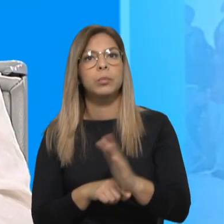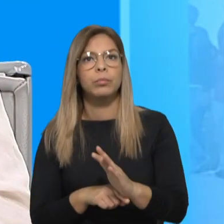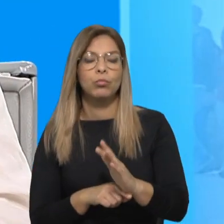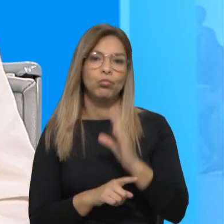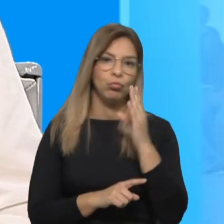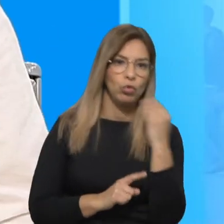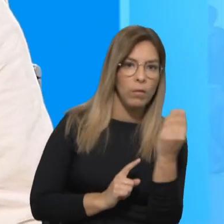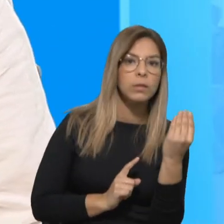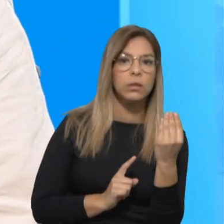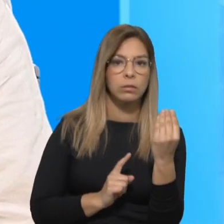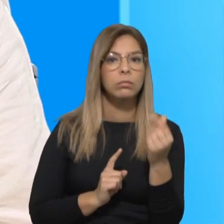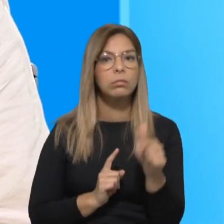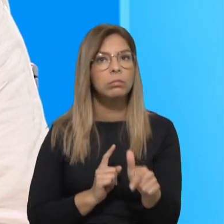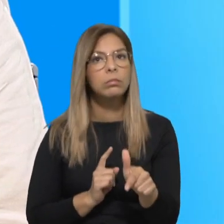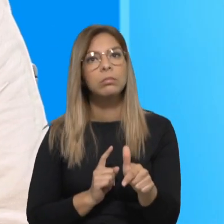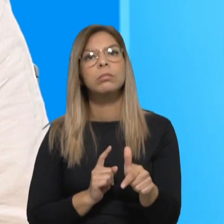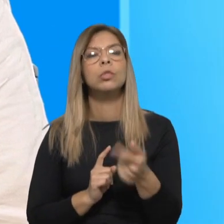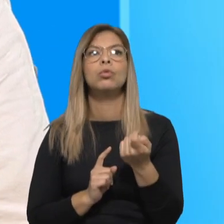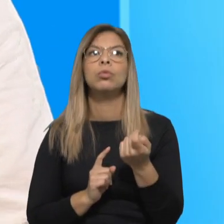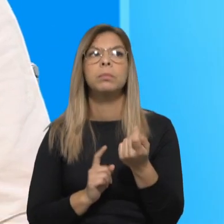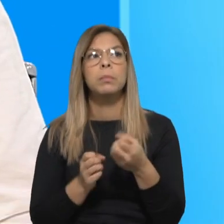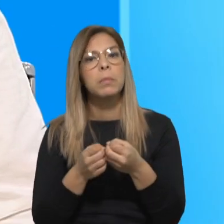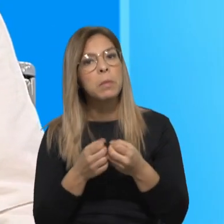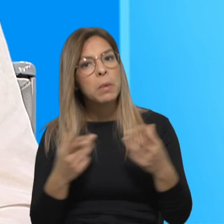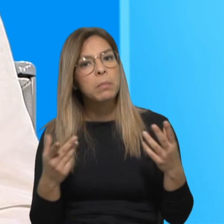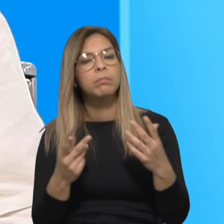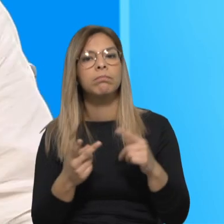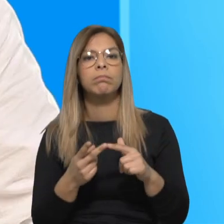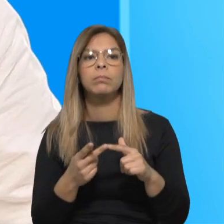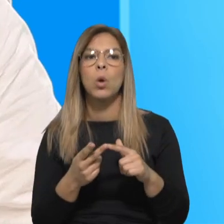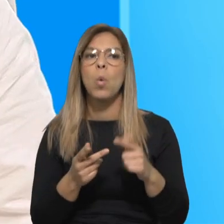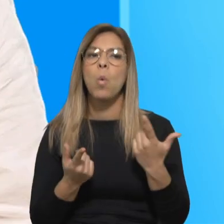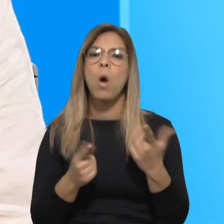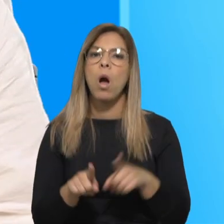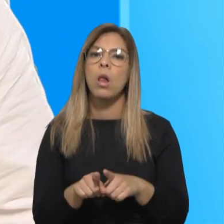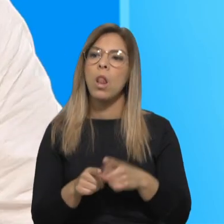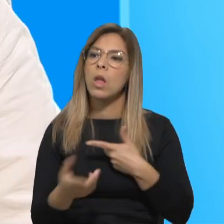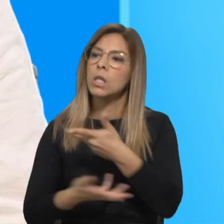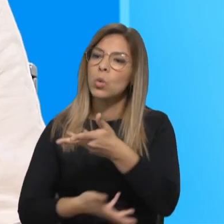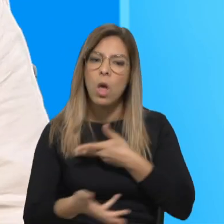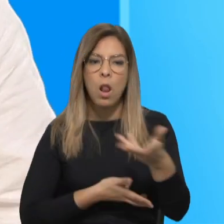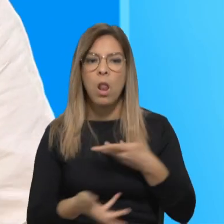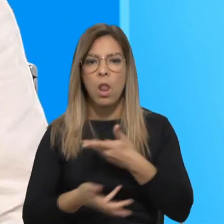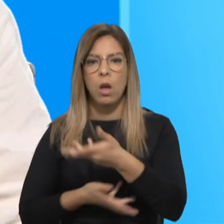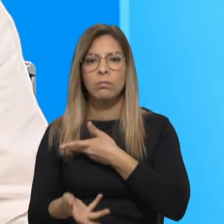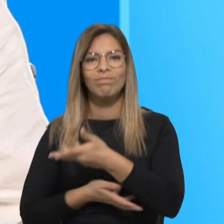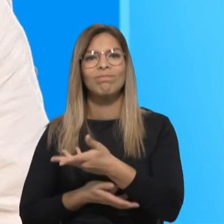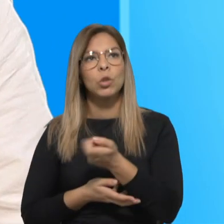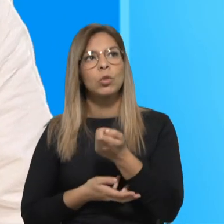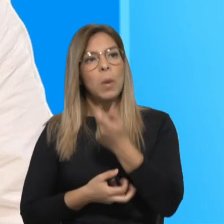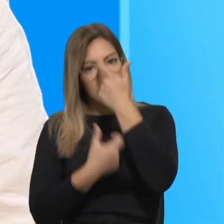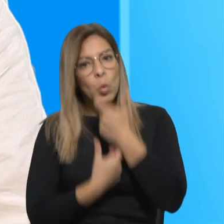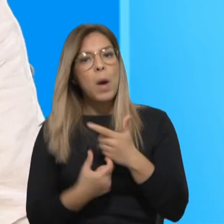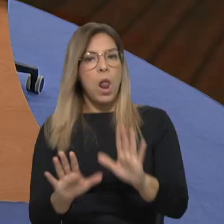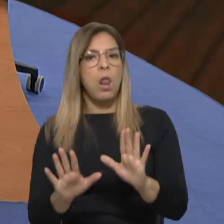adolescentes, os jovens, estão cada vez mais fora da dinâmica relacional humana. Humana.